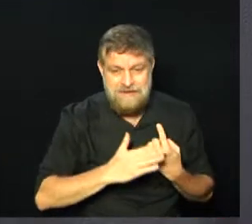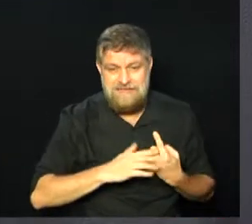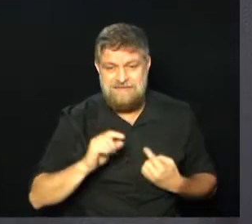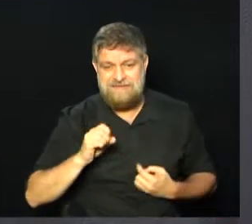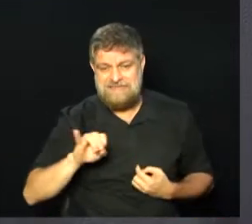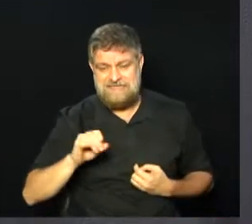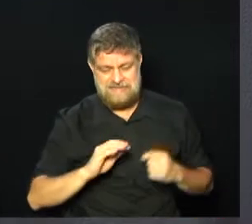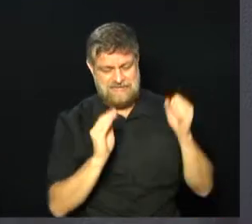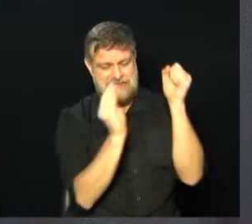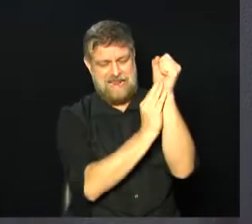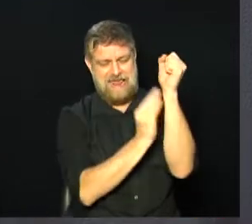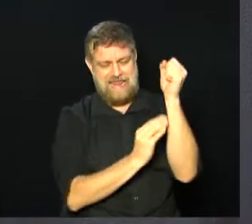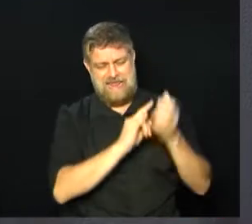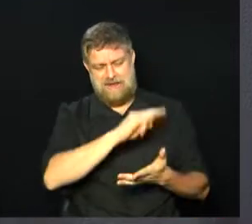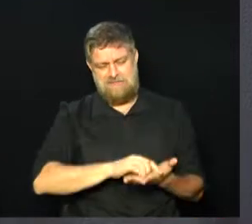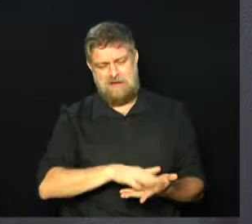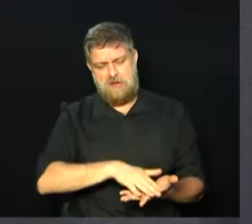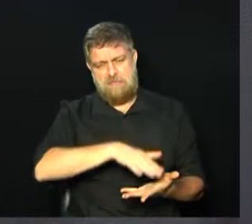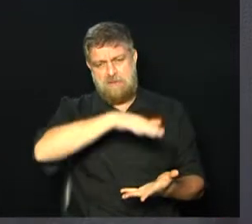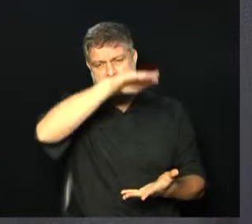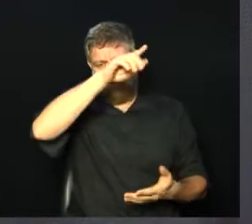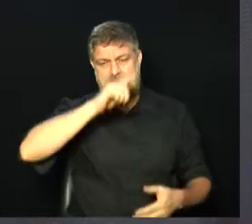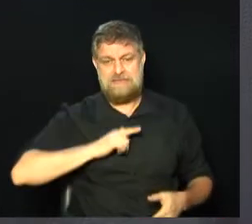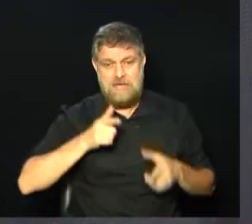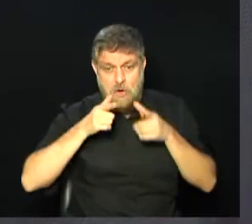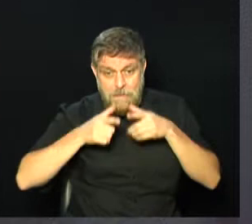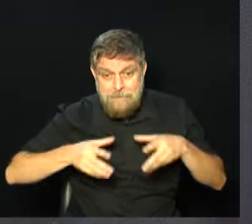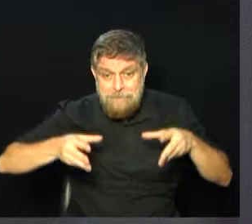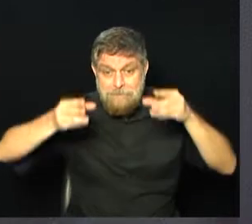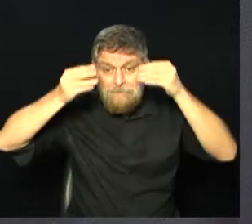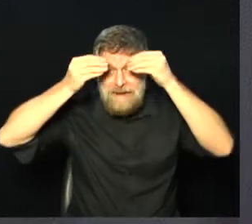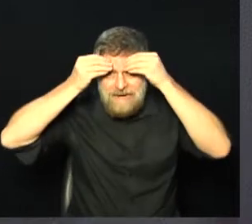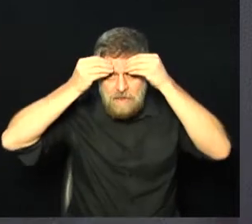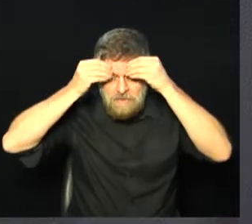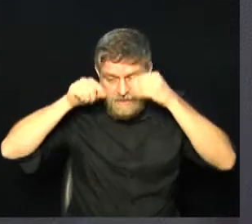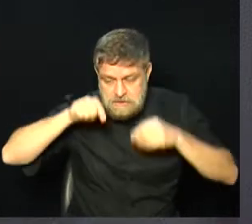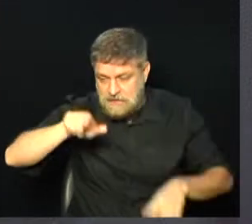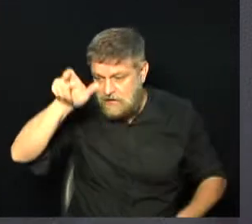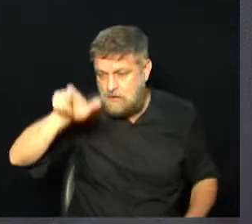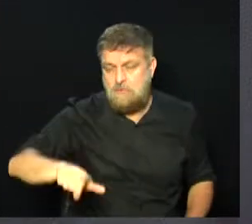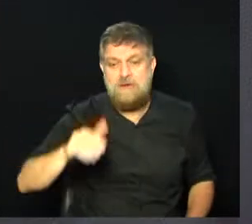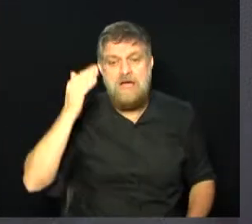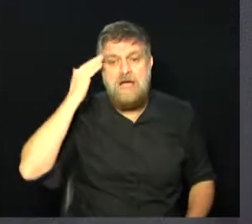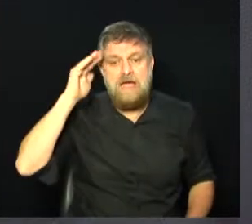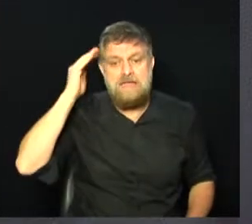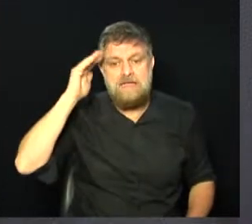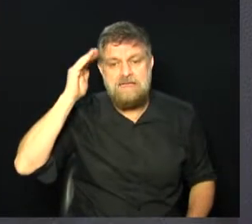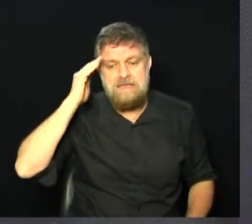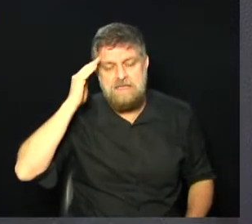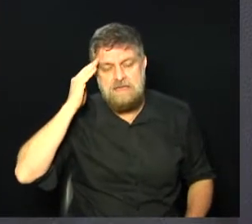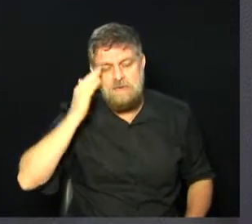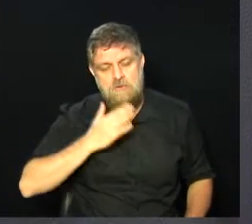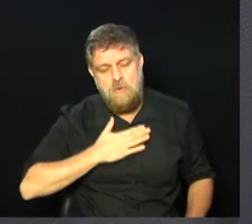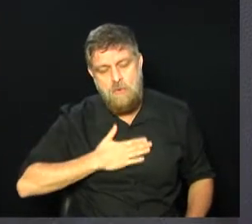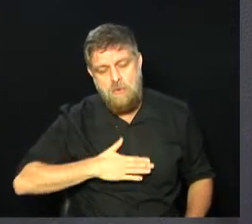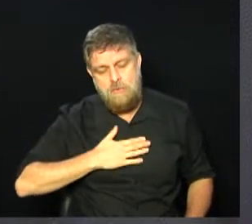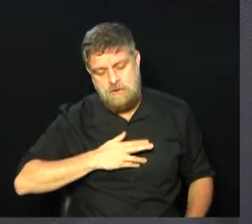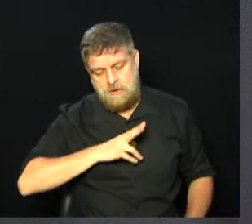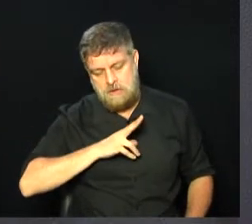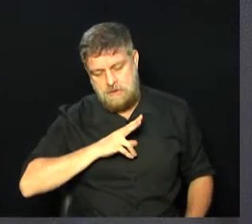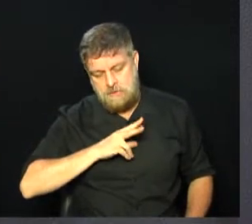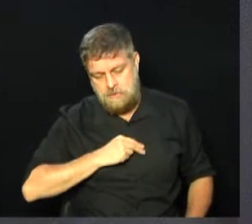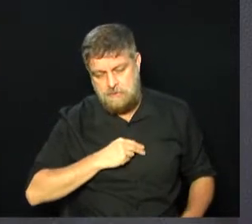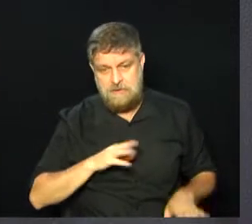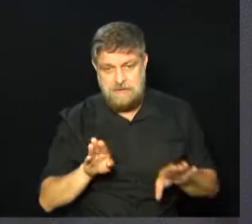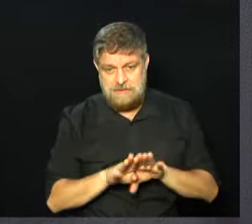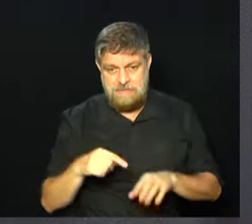burocrático, vamos dizer assim, com um linguajar acessível, uma conversa tranquila, e talvez até essa questão de a